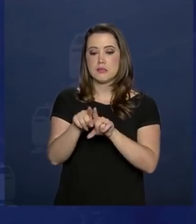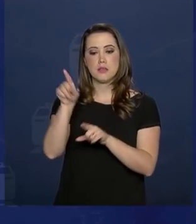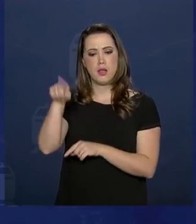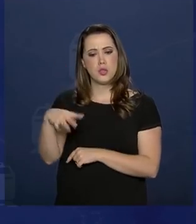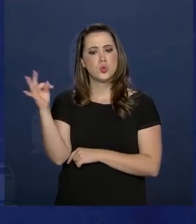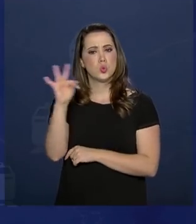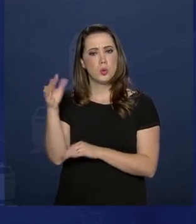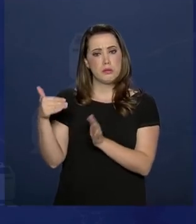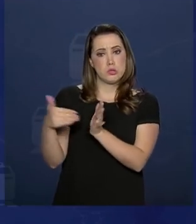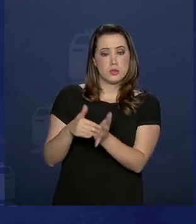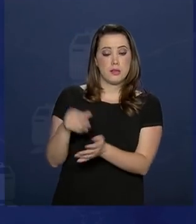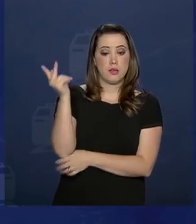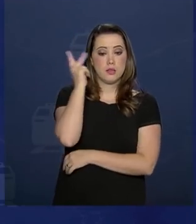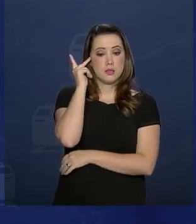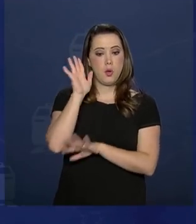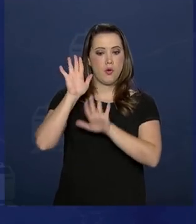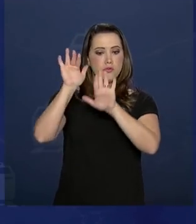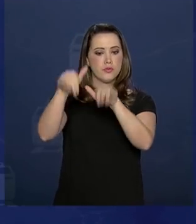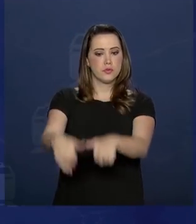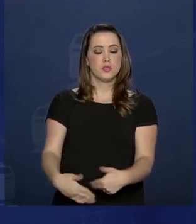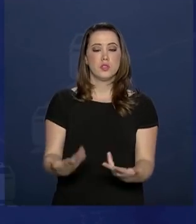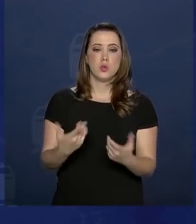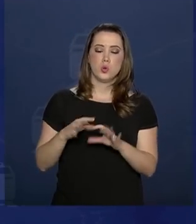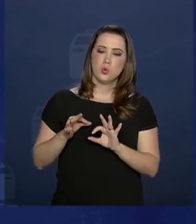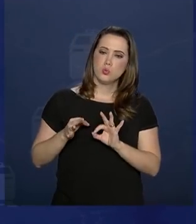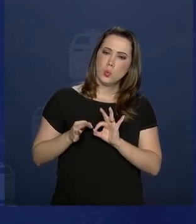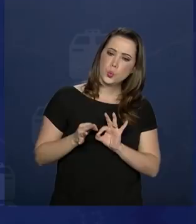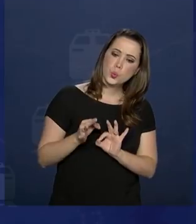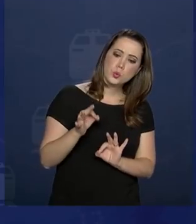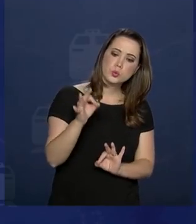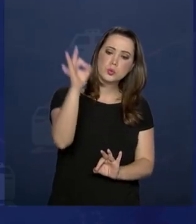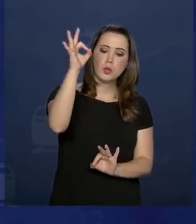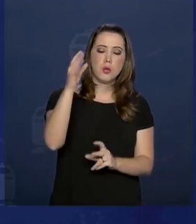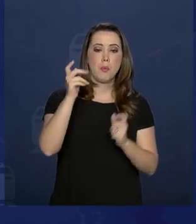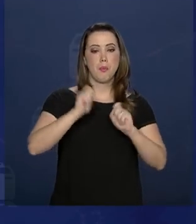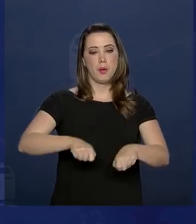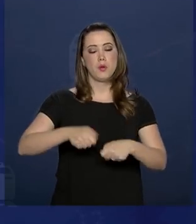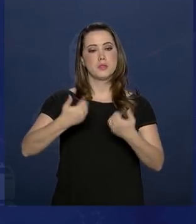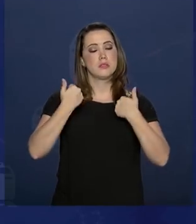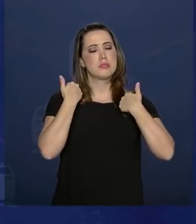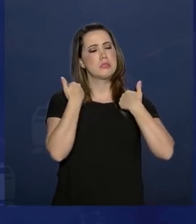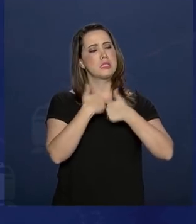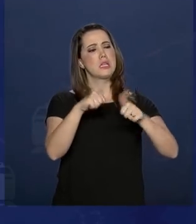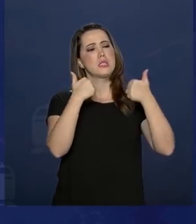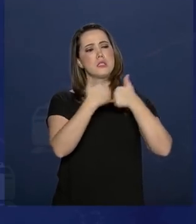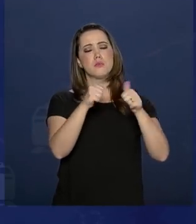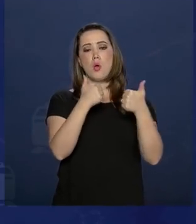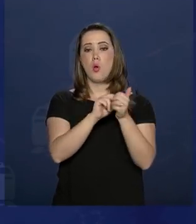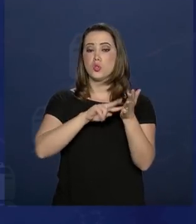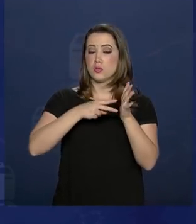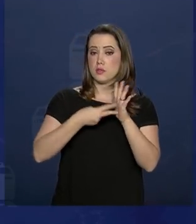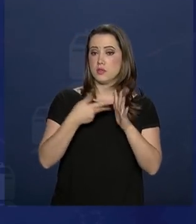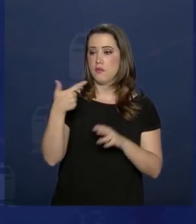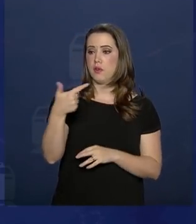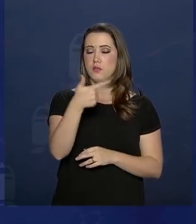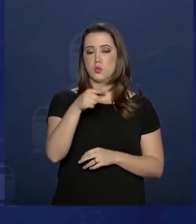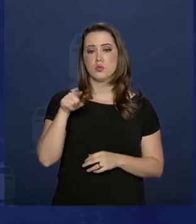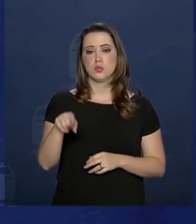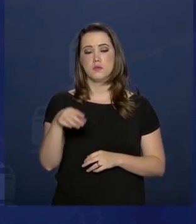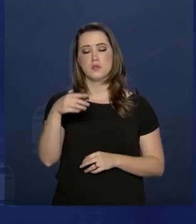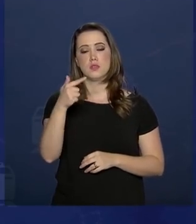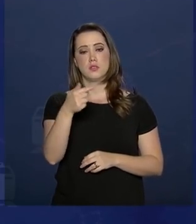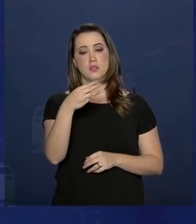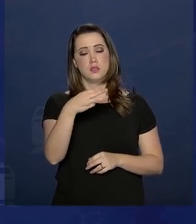estimativa é que, ao final dessa concessão, esse trecho ferroviário possa capturar uma demanda equivalente a 22,73 milhões